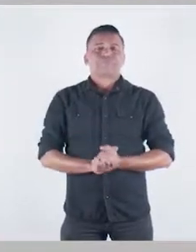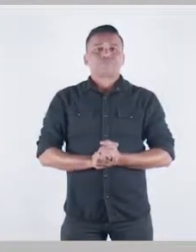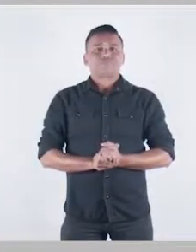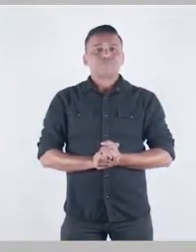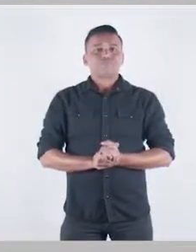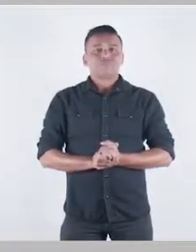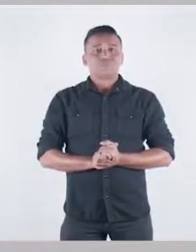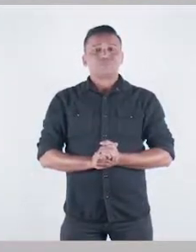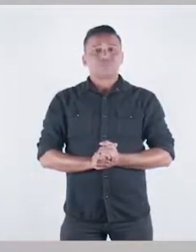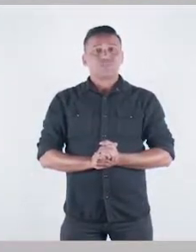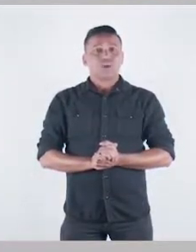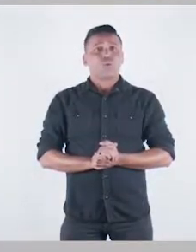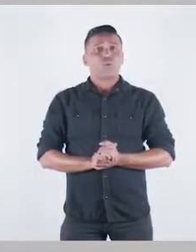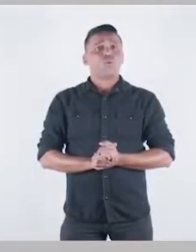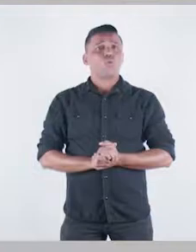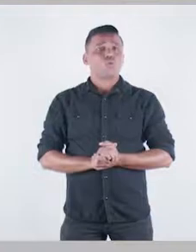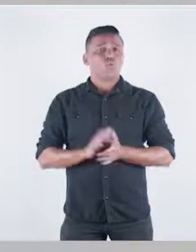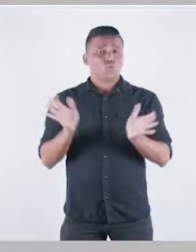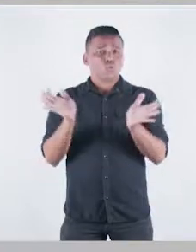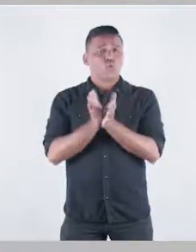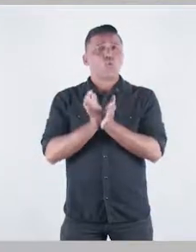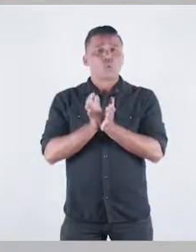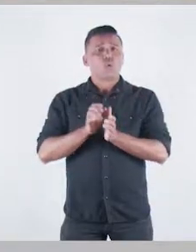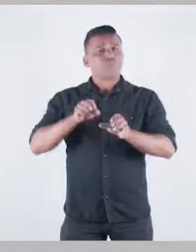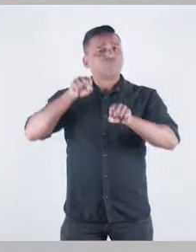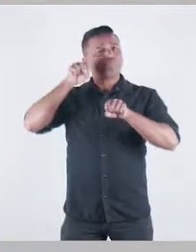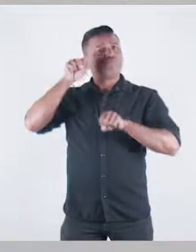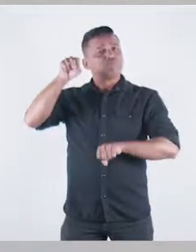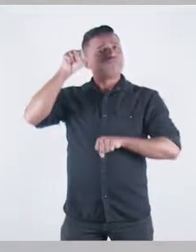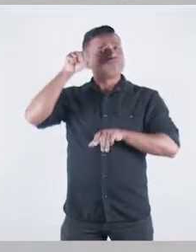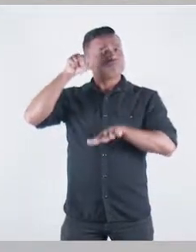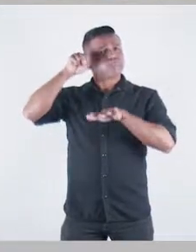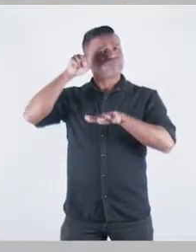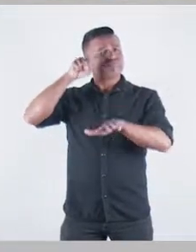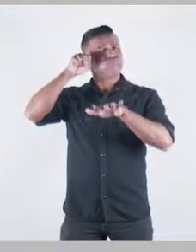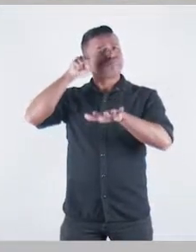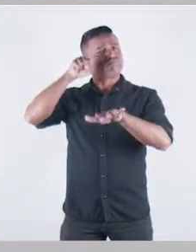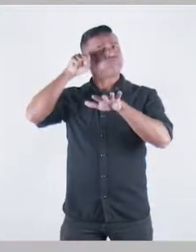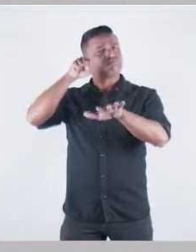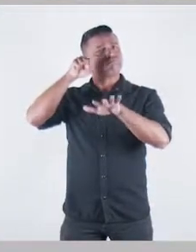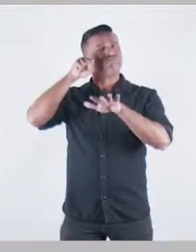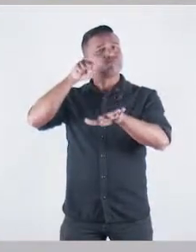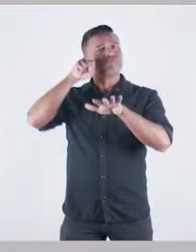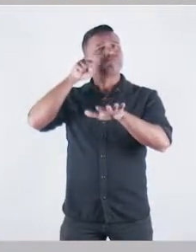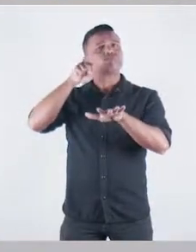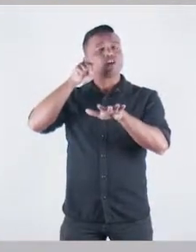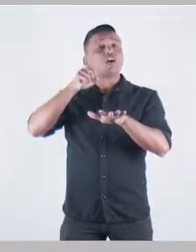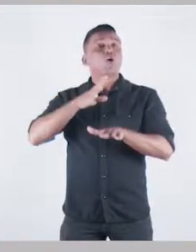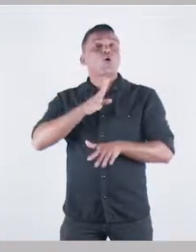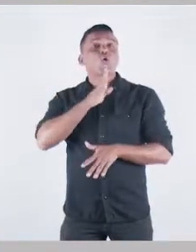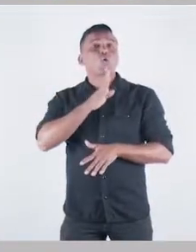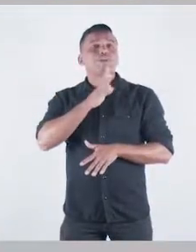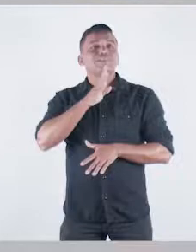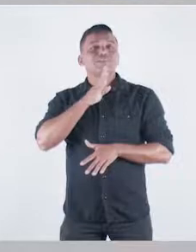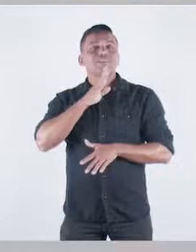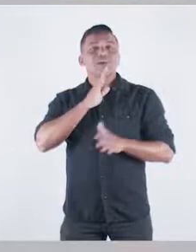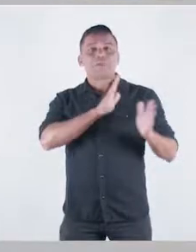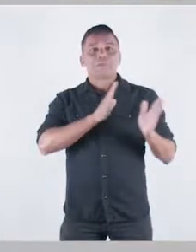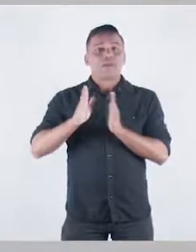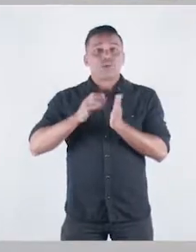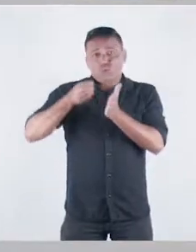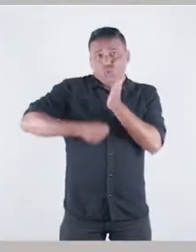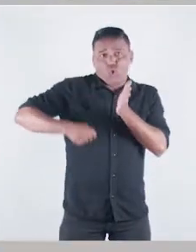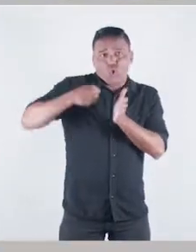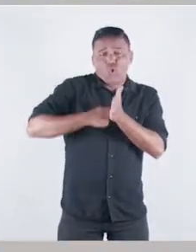durante a militância do movimento negro, nós tivemos a oportunidade de conhecer, na luta, né, no processo de luta, e